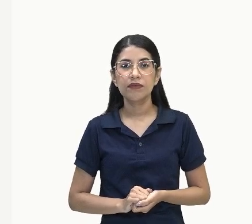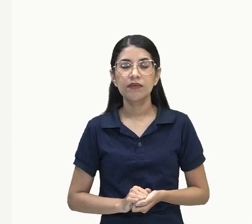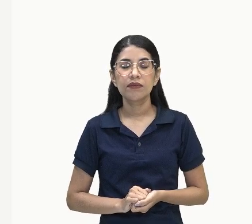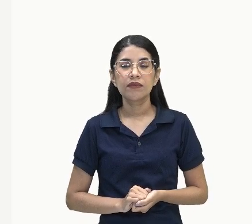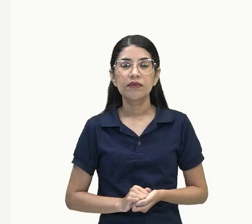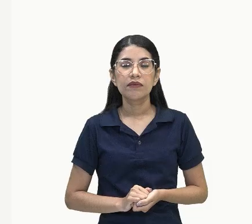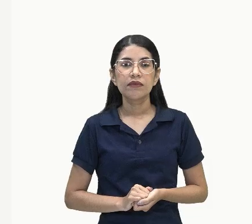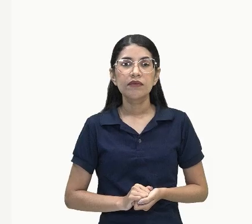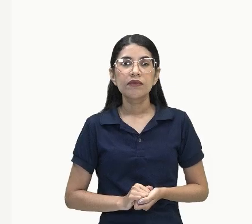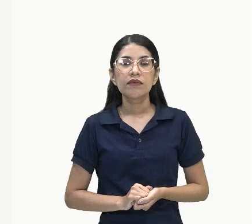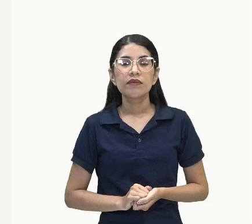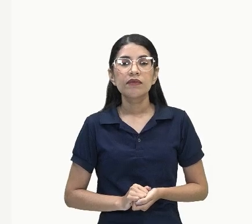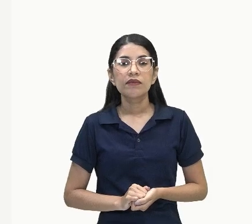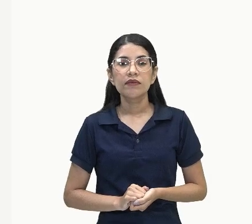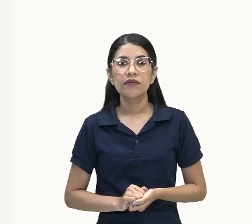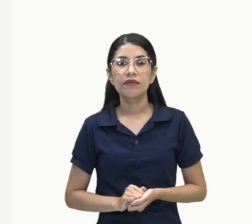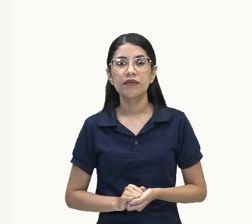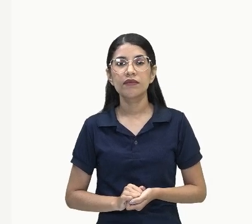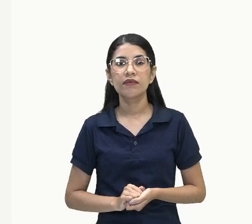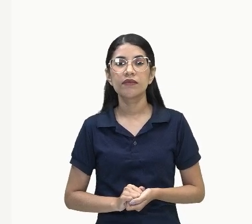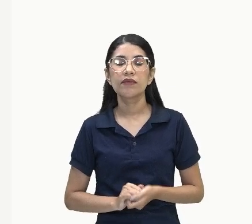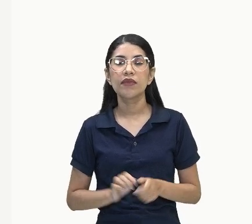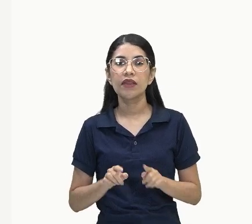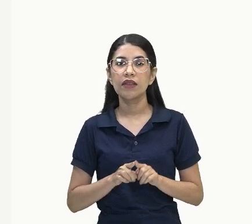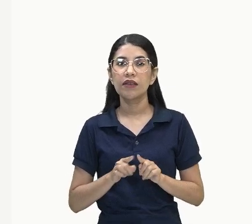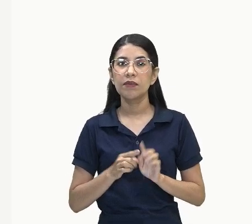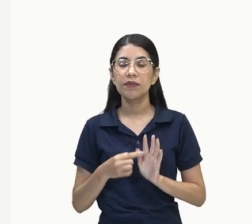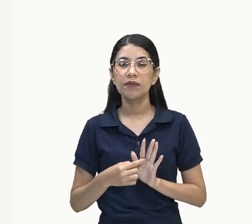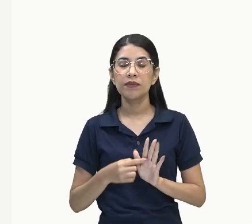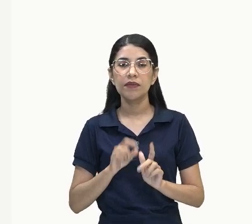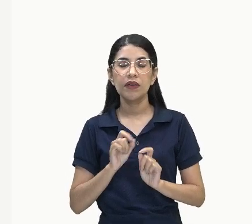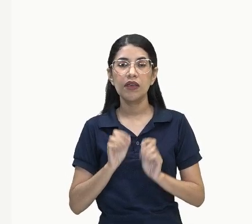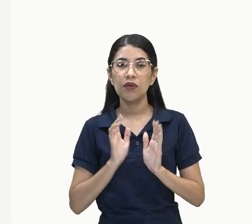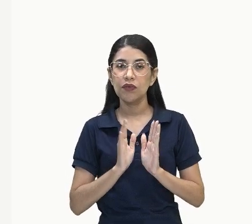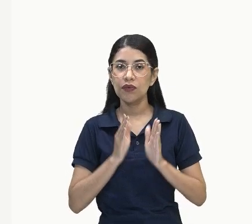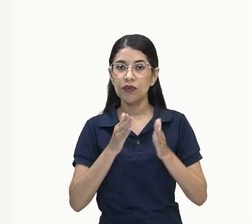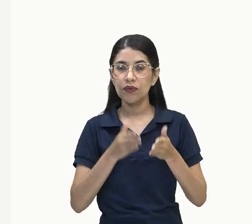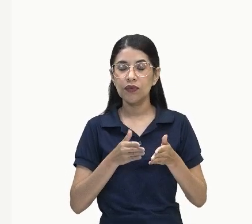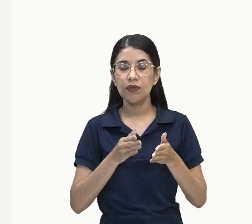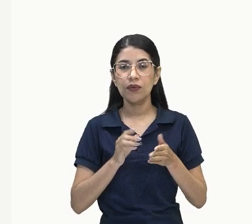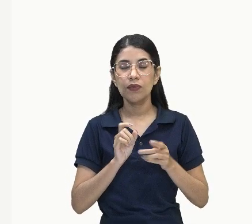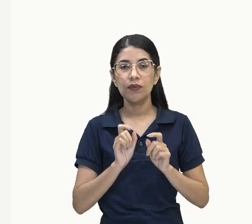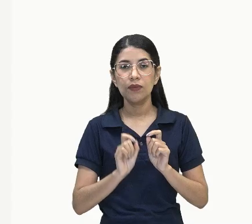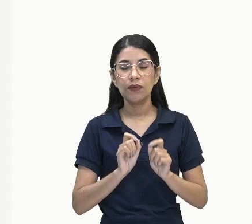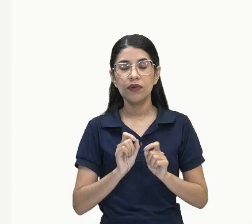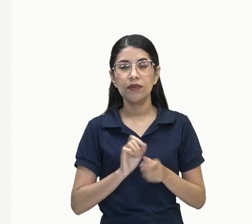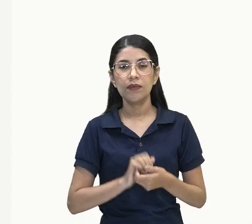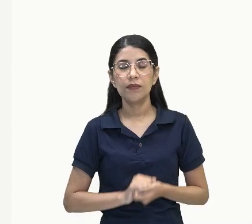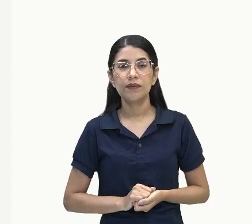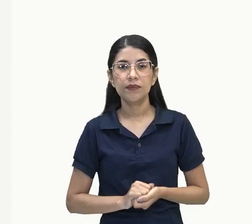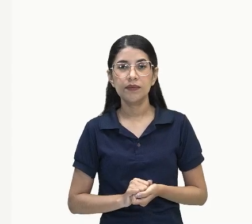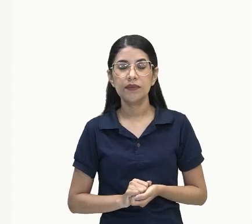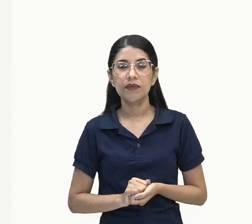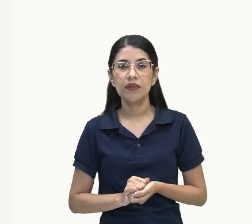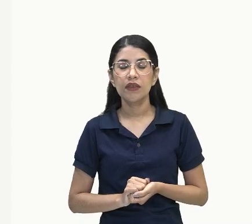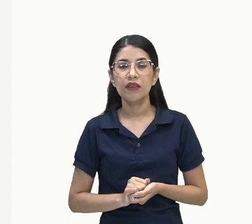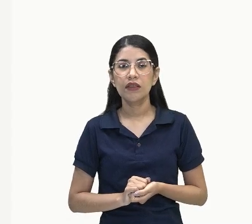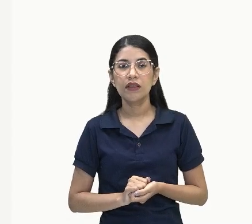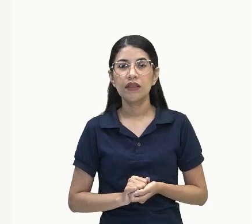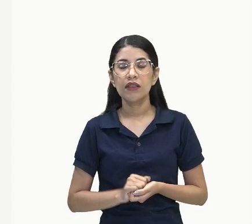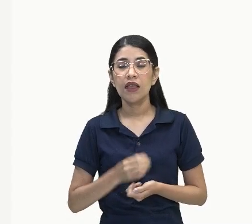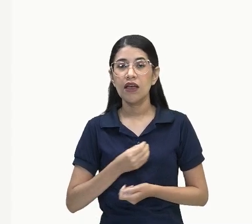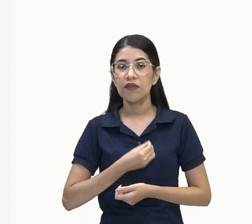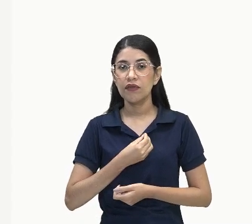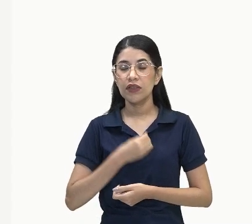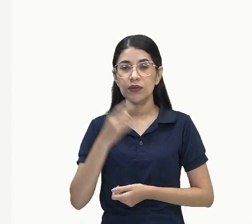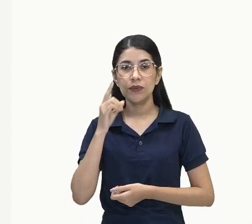seguindo, então, ele vai destacar aqui o foco vai estar no cotidiano e na